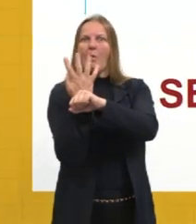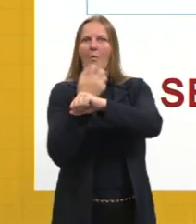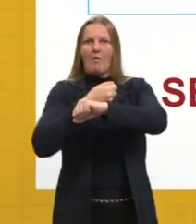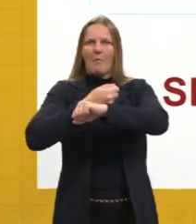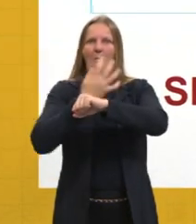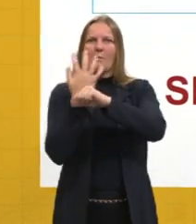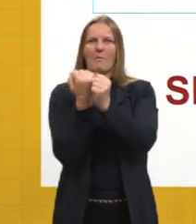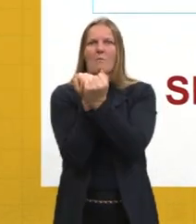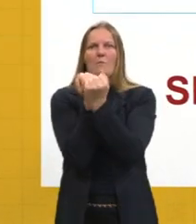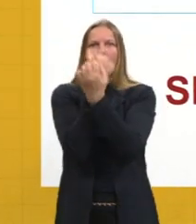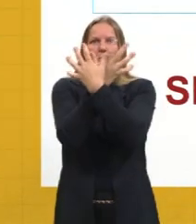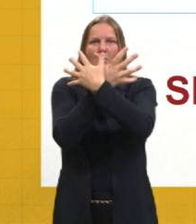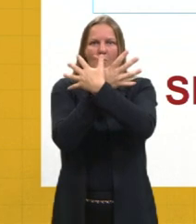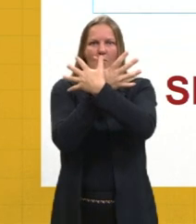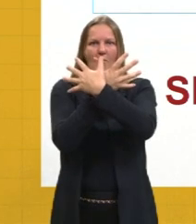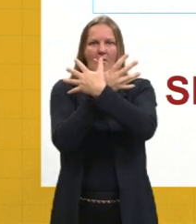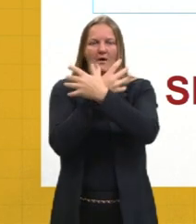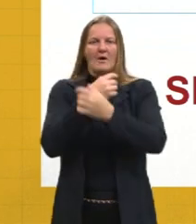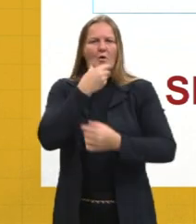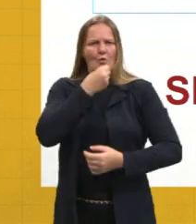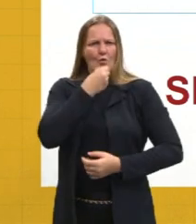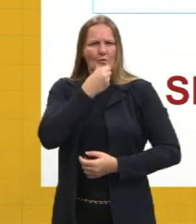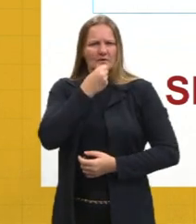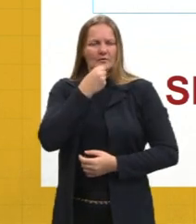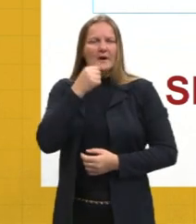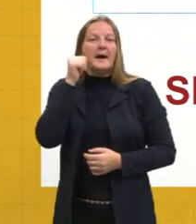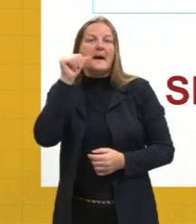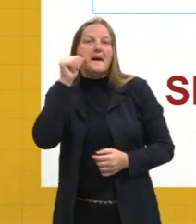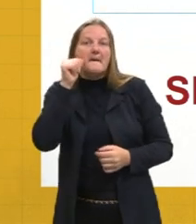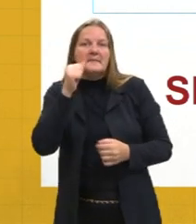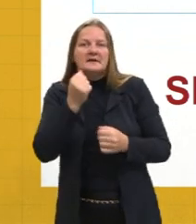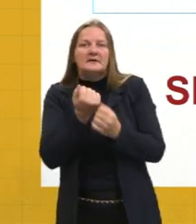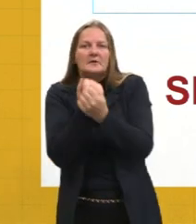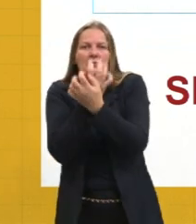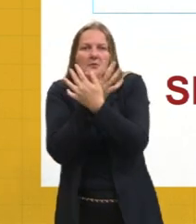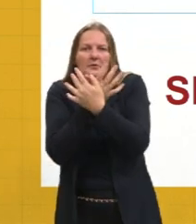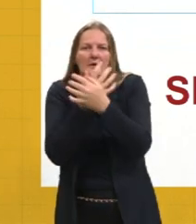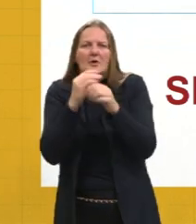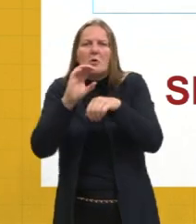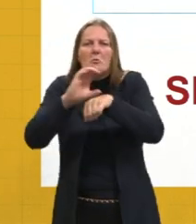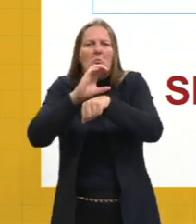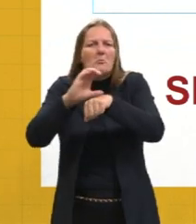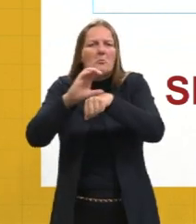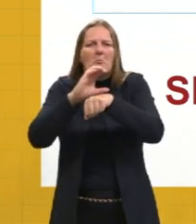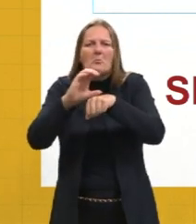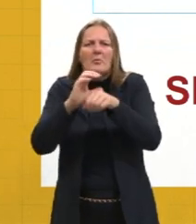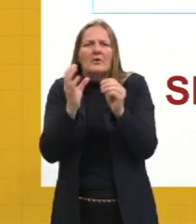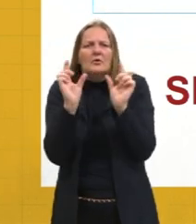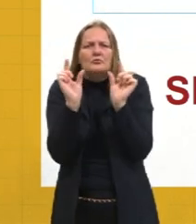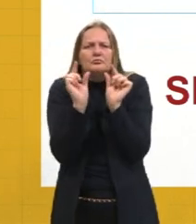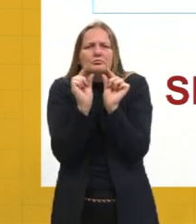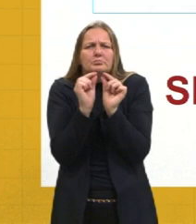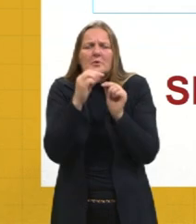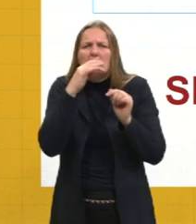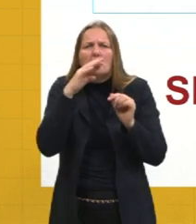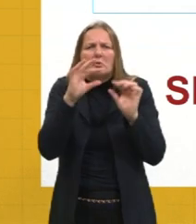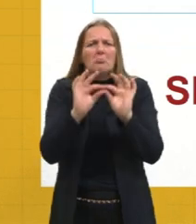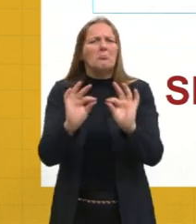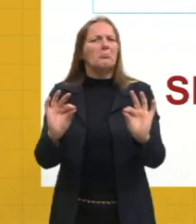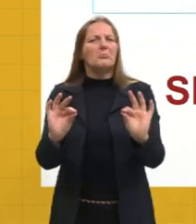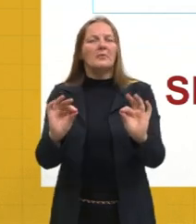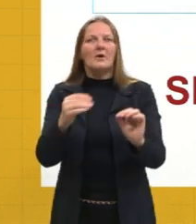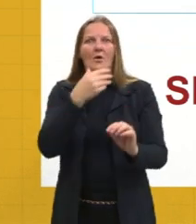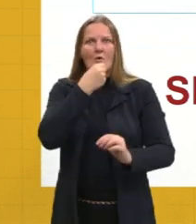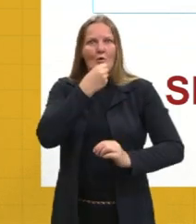ornamentadas enquanto as fêmeas são cinzentas né são menos coloridas mais